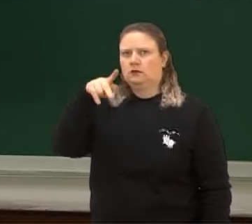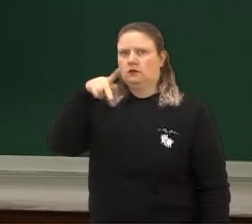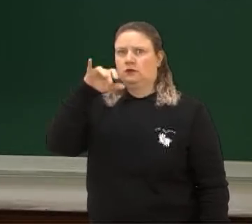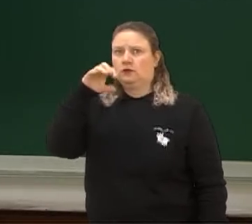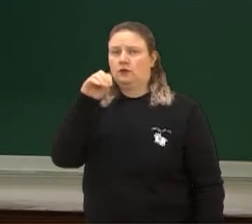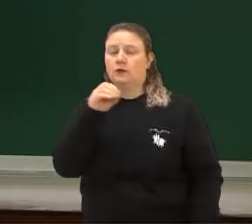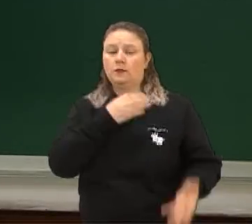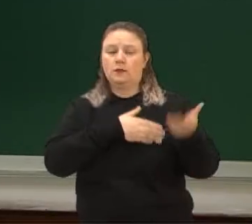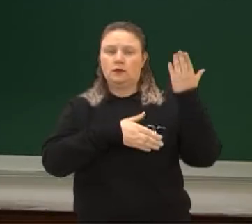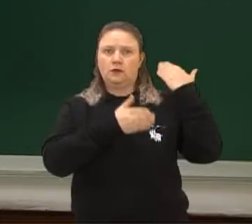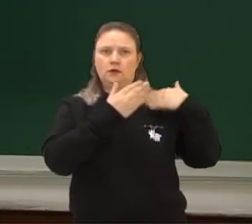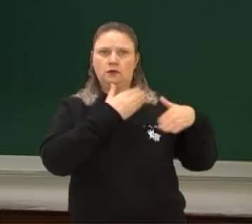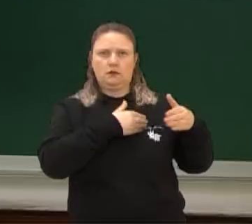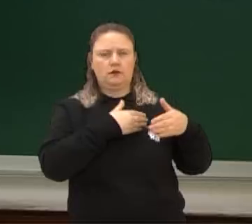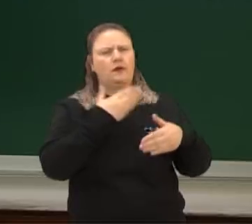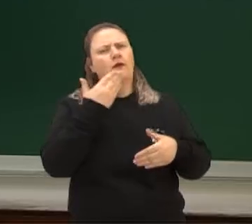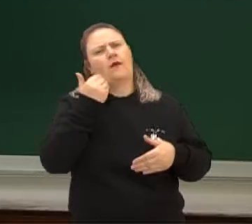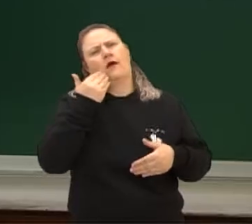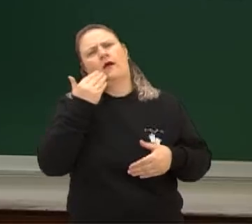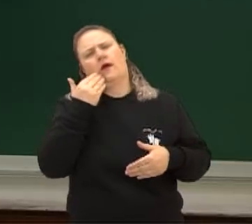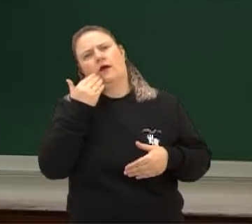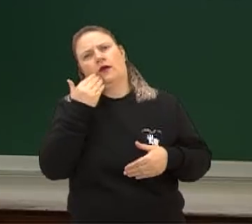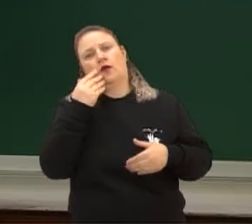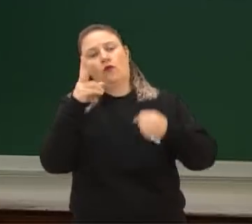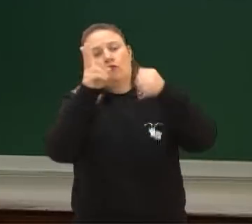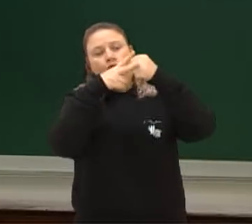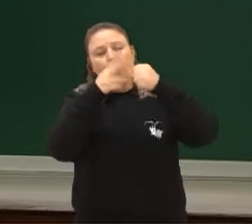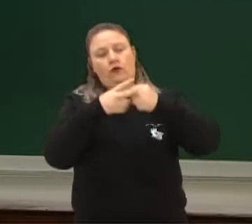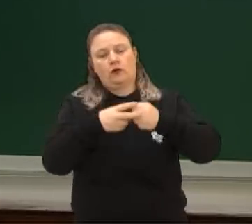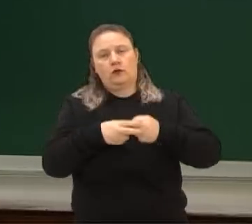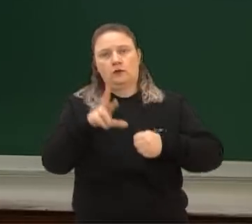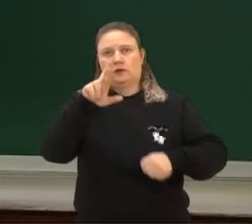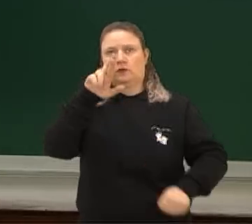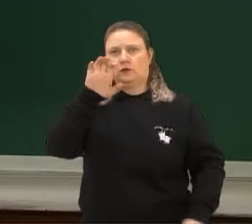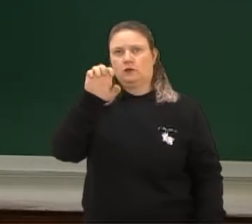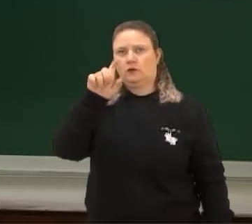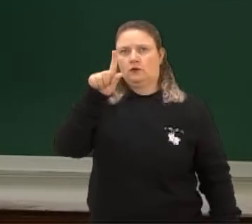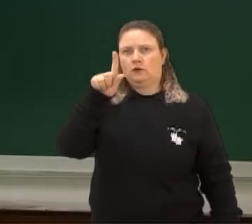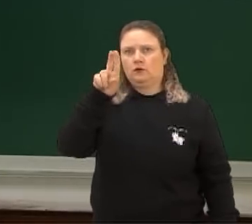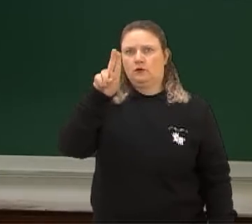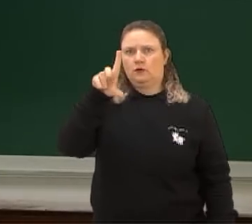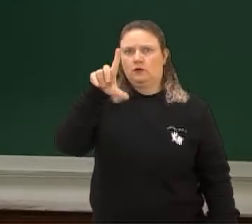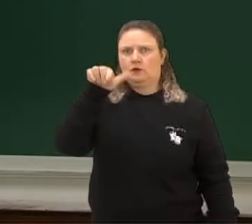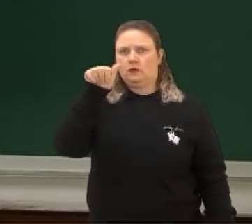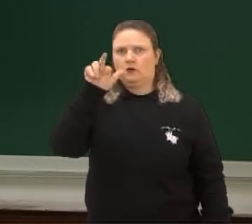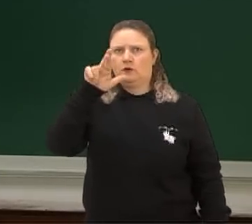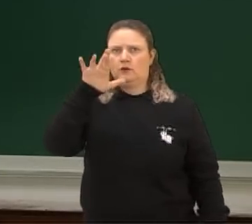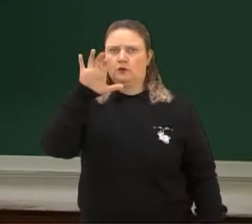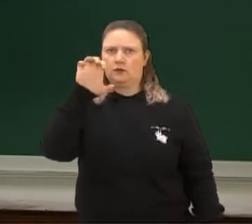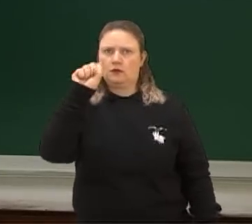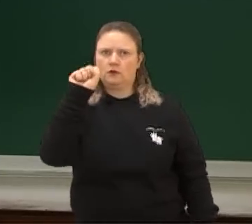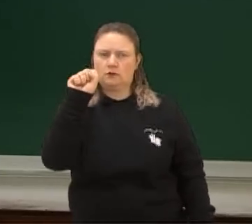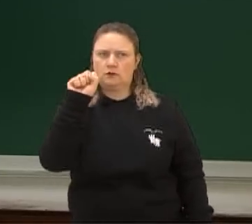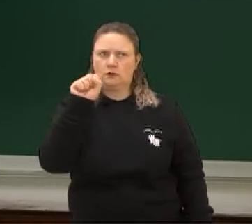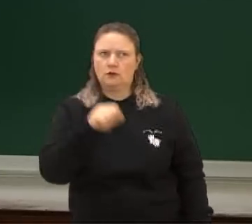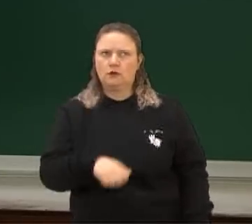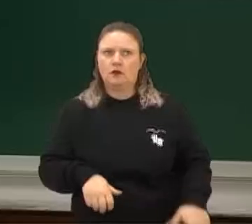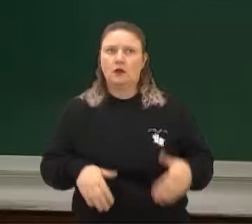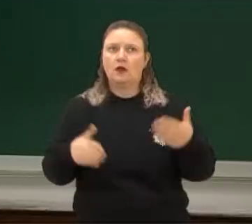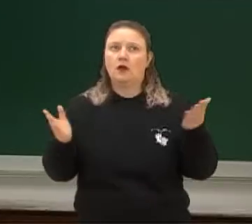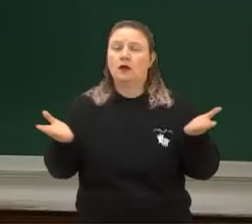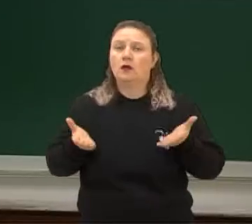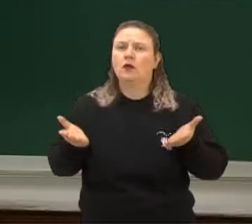eles são verbos regulares, né? Qual forma ficaria correta? Letter A, B, C or